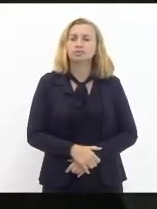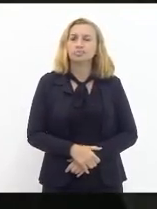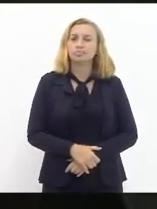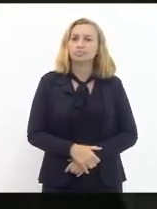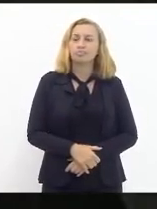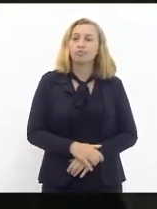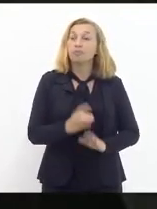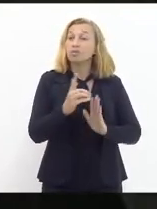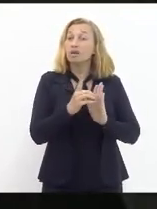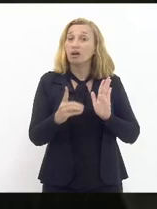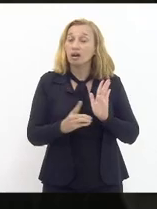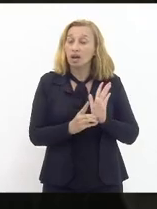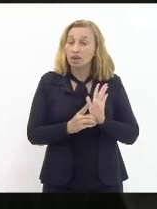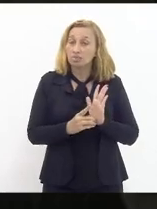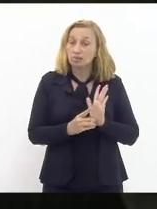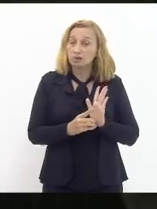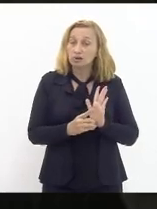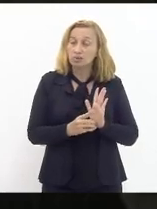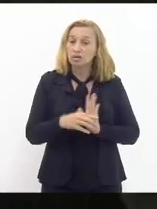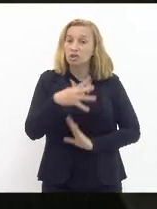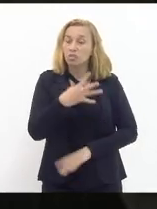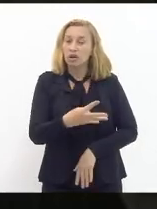o decreto